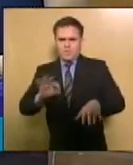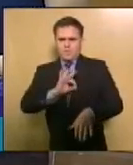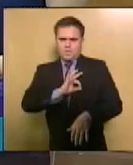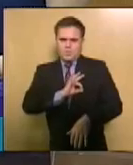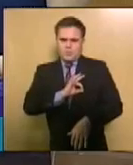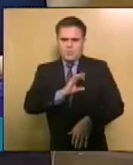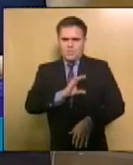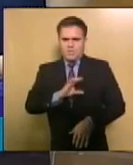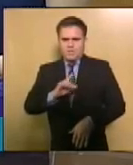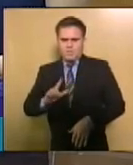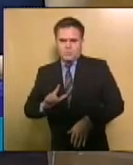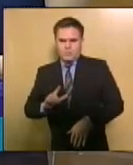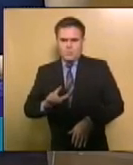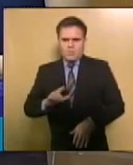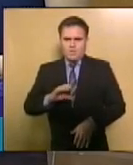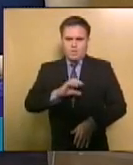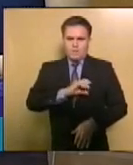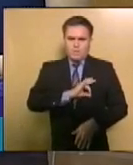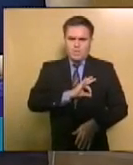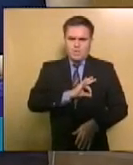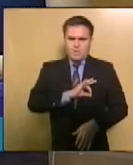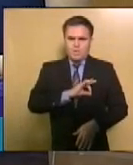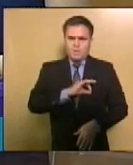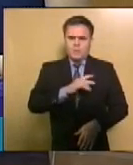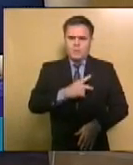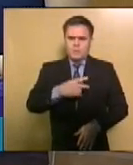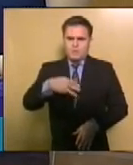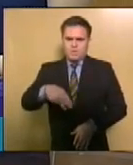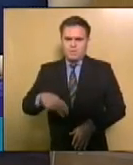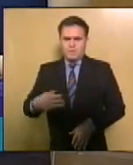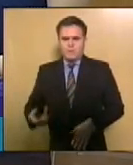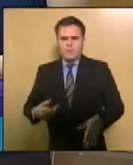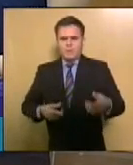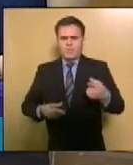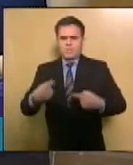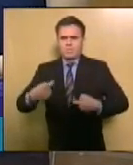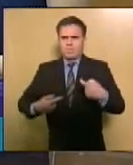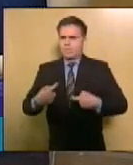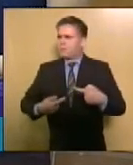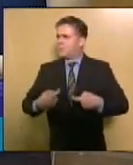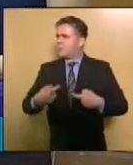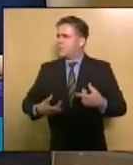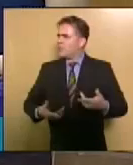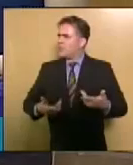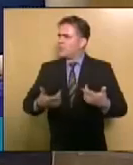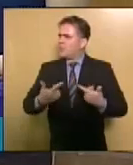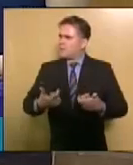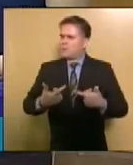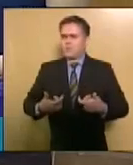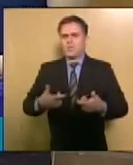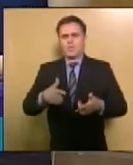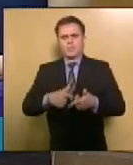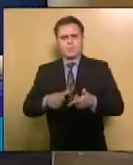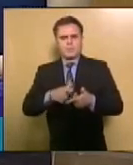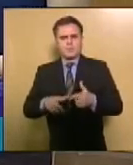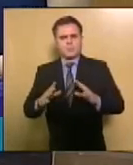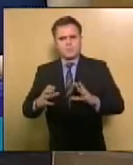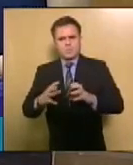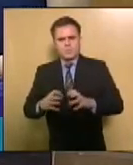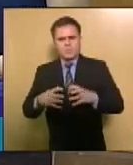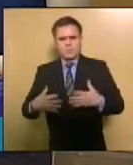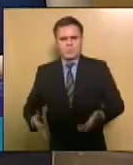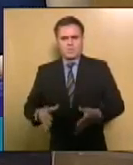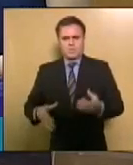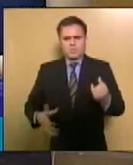e a polícia militar sempre estão dividindo informações e muitas vezes brigando né onde é uma visão militarista de de de Segurança